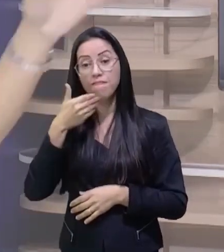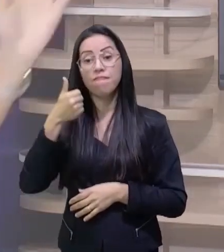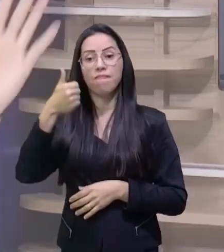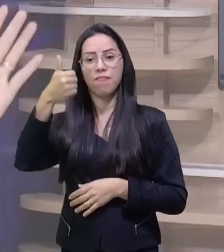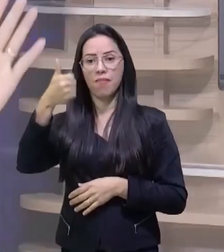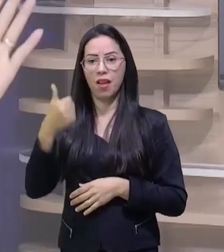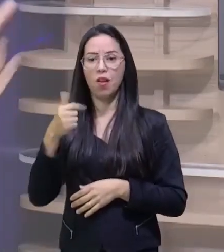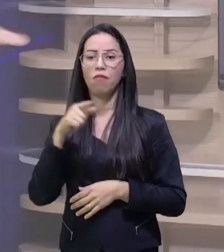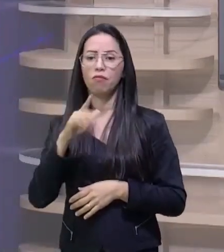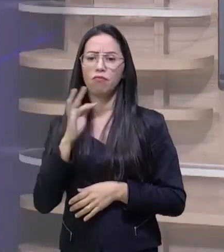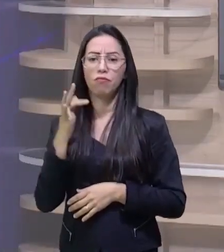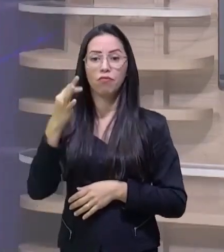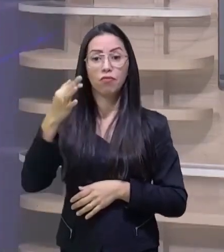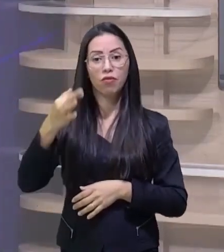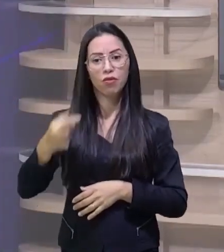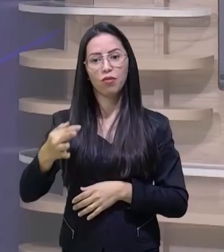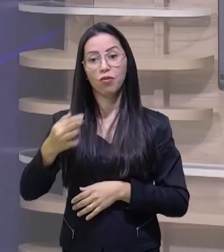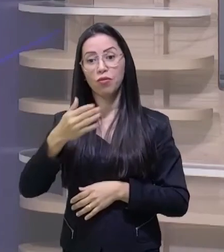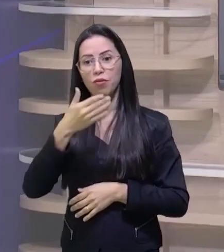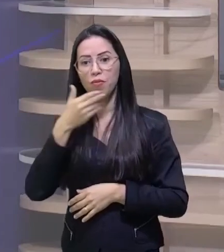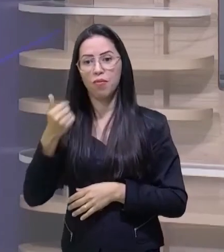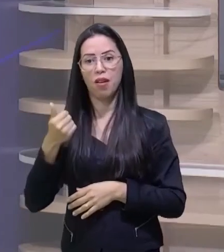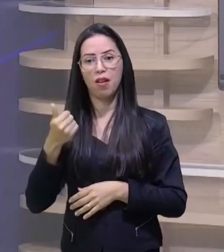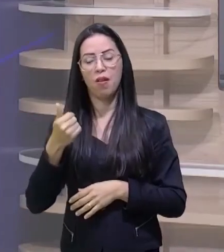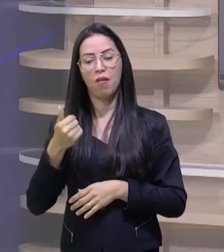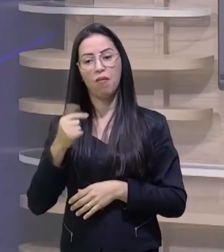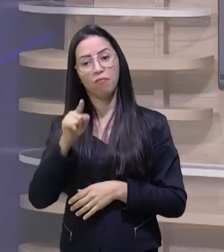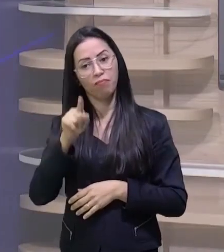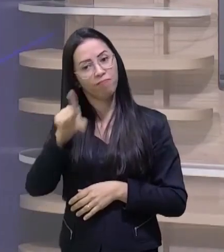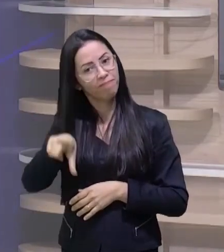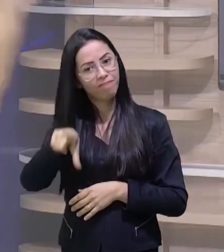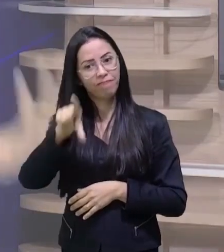muito promissor e depende de você, tá bom? Um beijo, um forte.